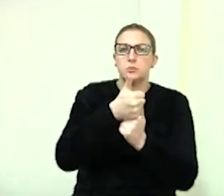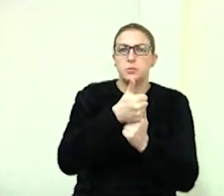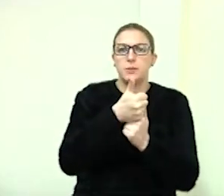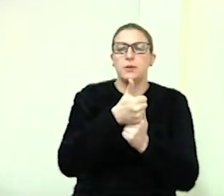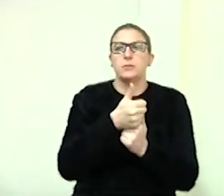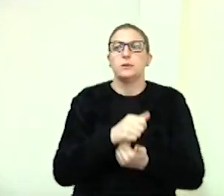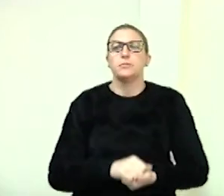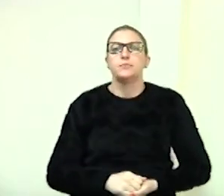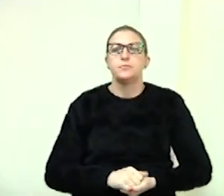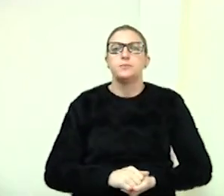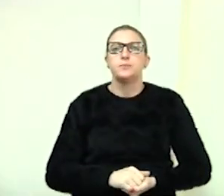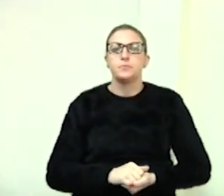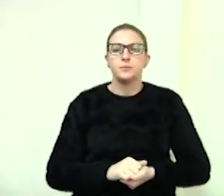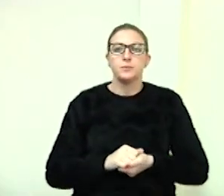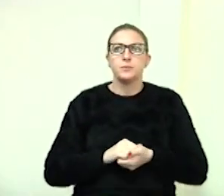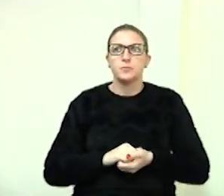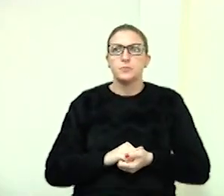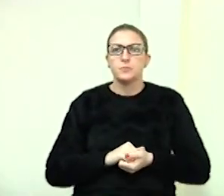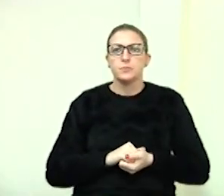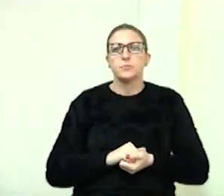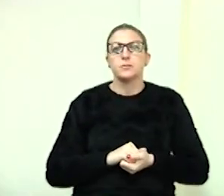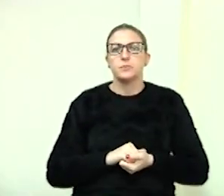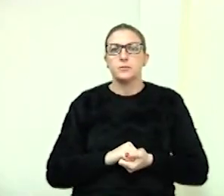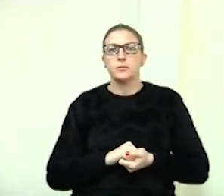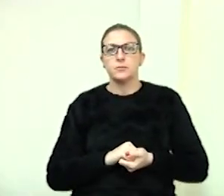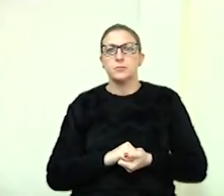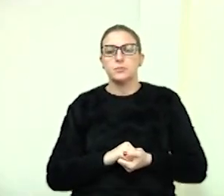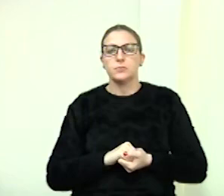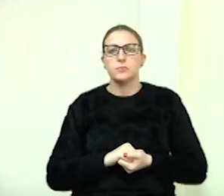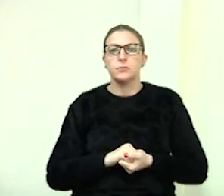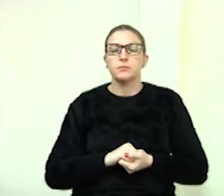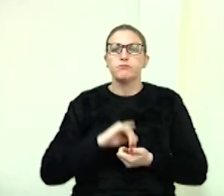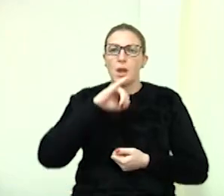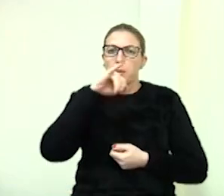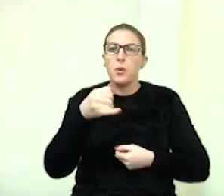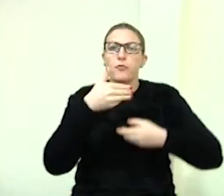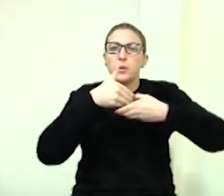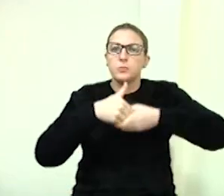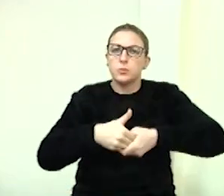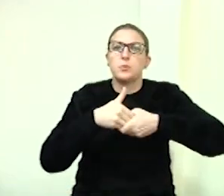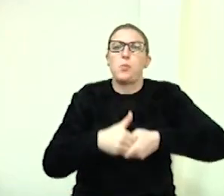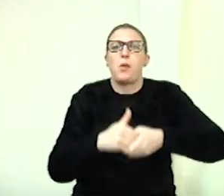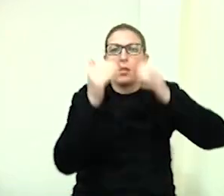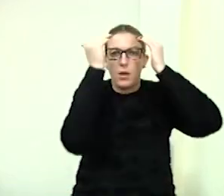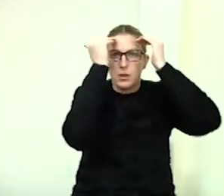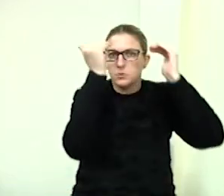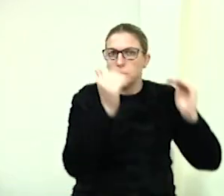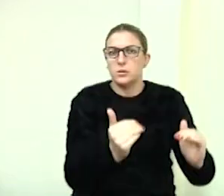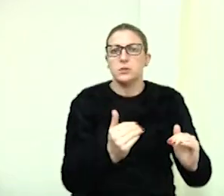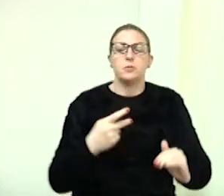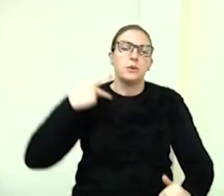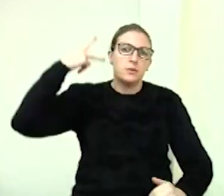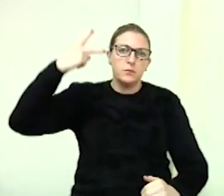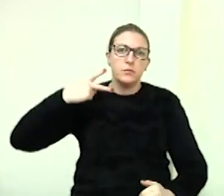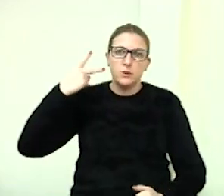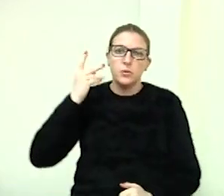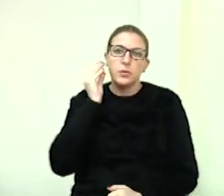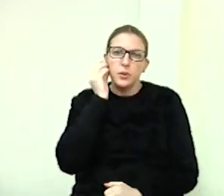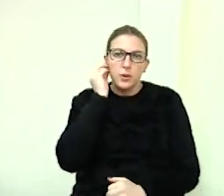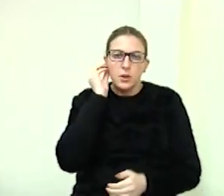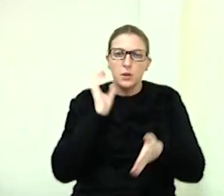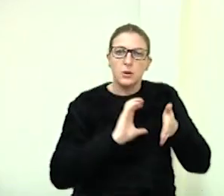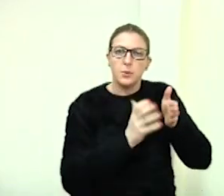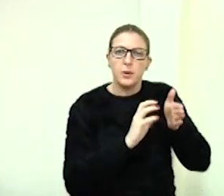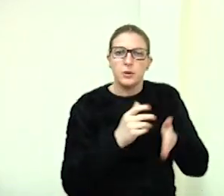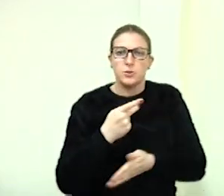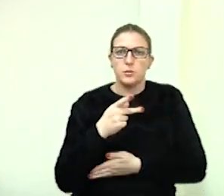tínhamos para o momento, aproveitamos o desejo para renovar os votos de apreço e distinta consideração. Respeitosamente, vereadora Eni Maria Escandolara,